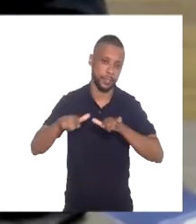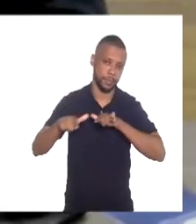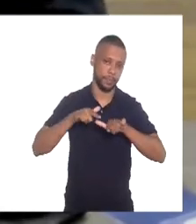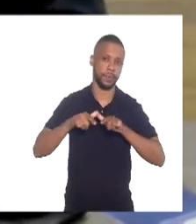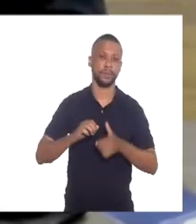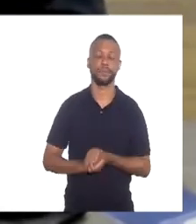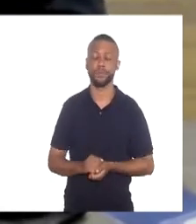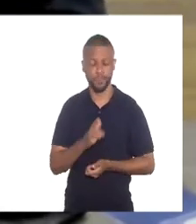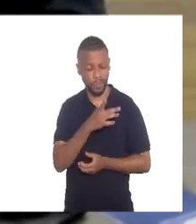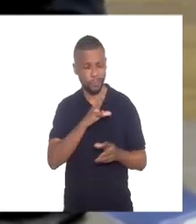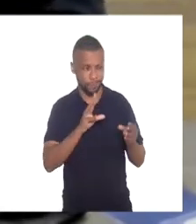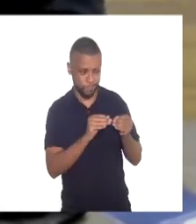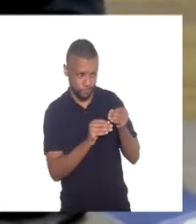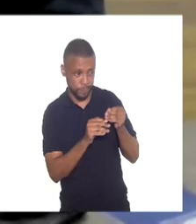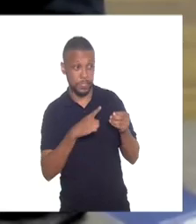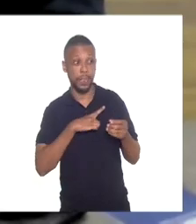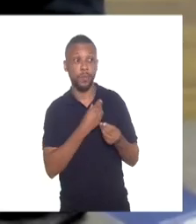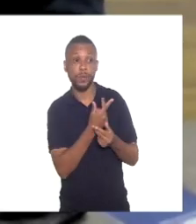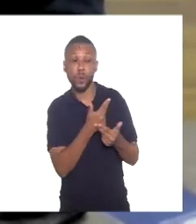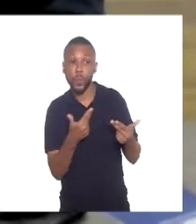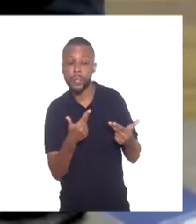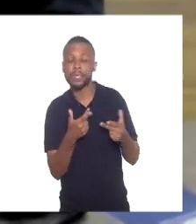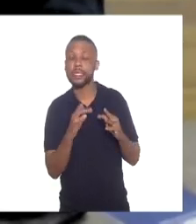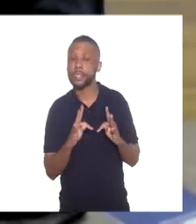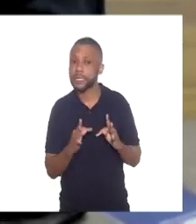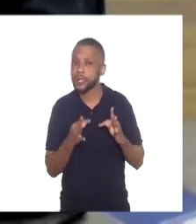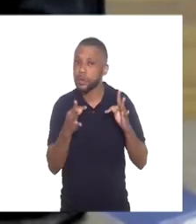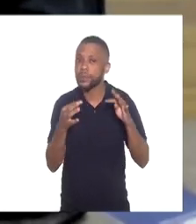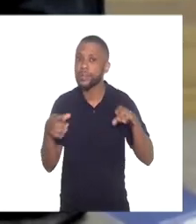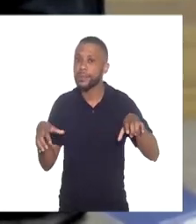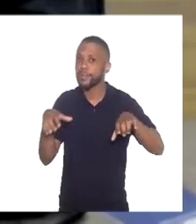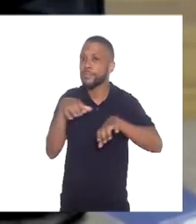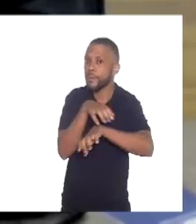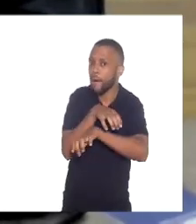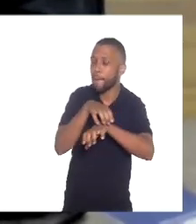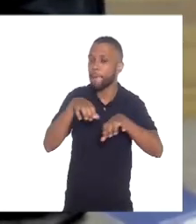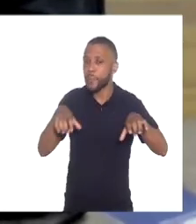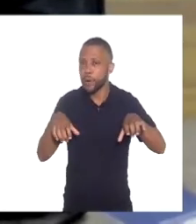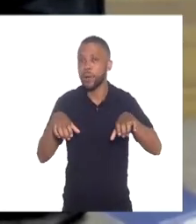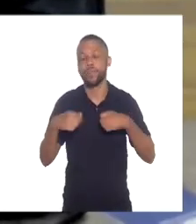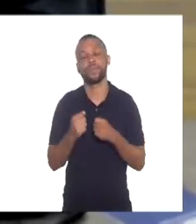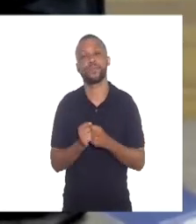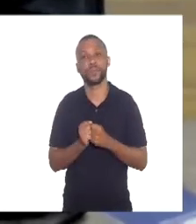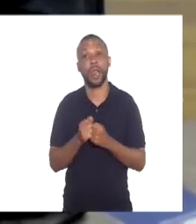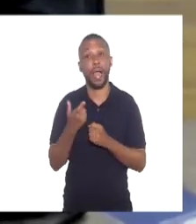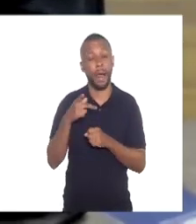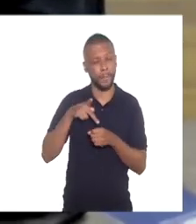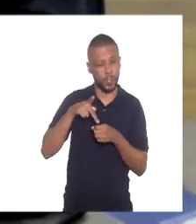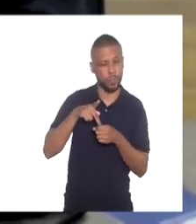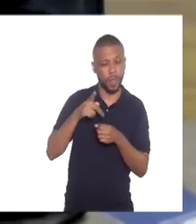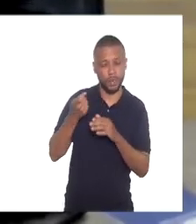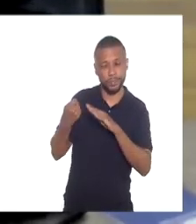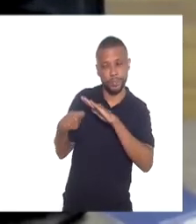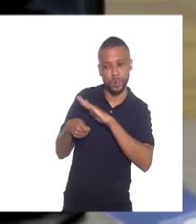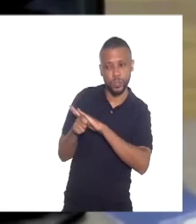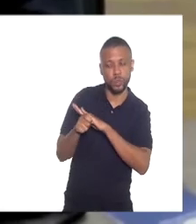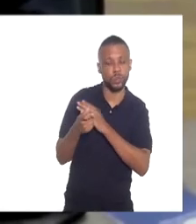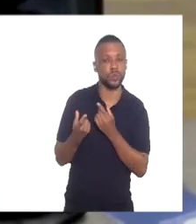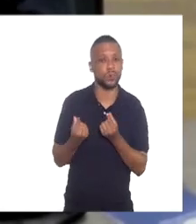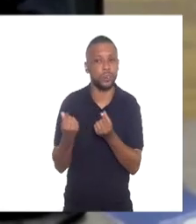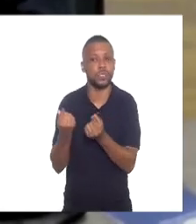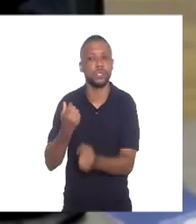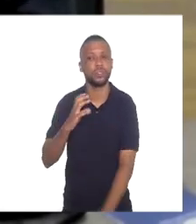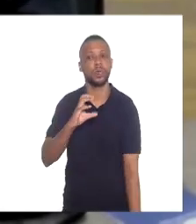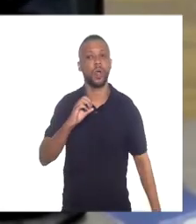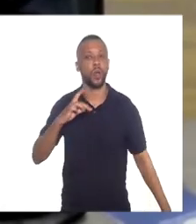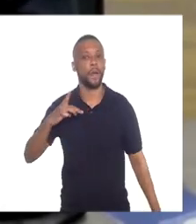Tem muita coisa de tecnologia que é híbrida, né? A Petrobras botou um dinheiro lá na COP, descobriu a coisa de energia a